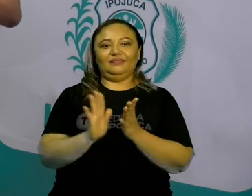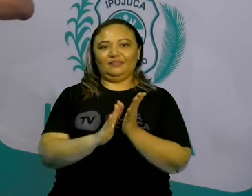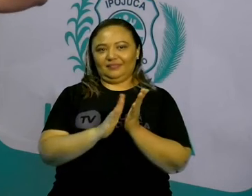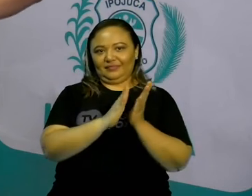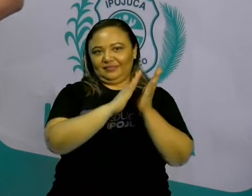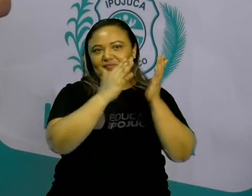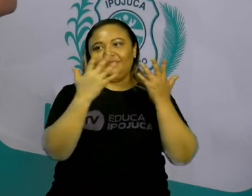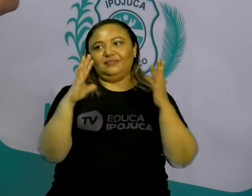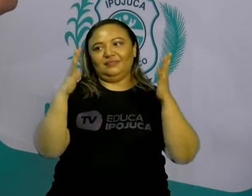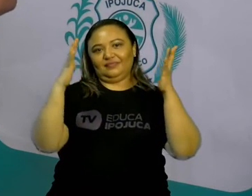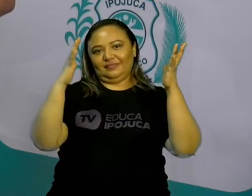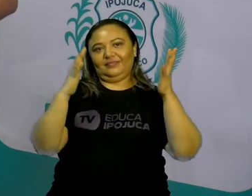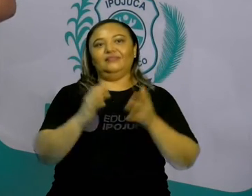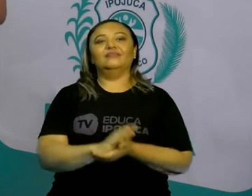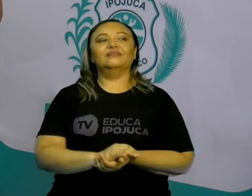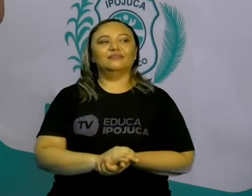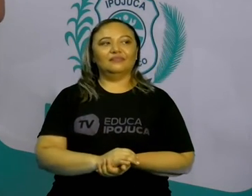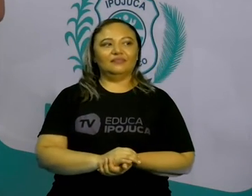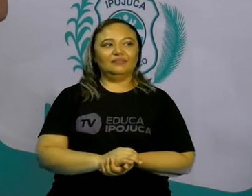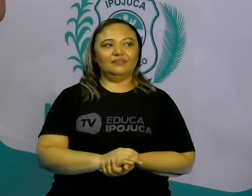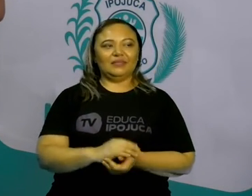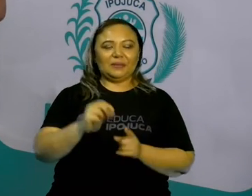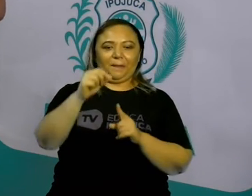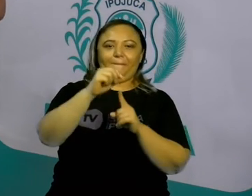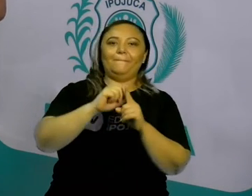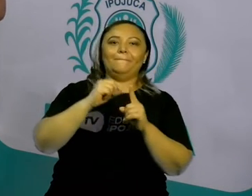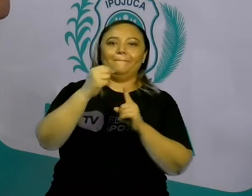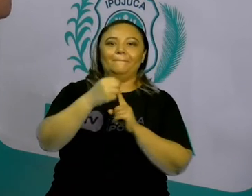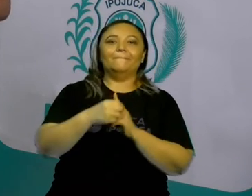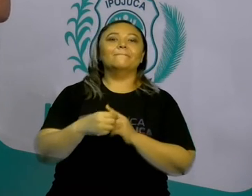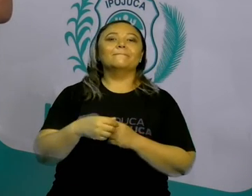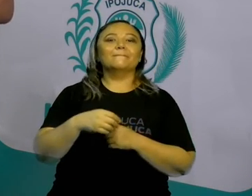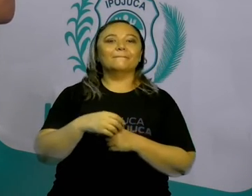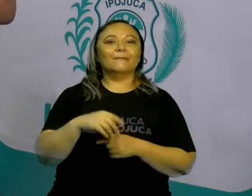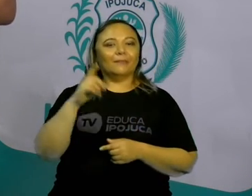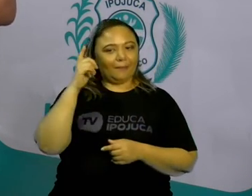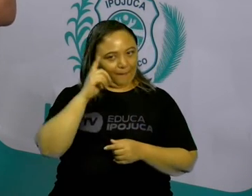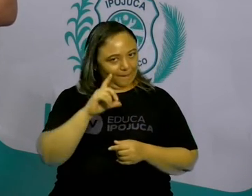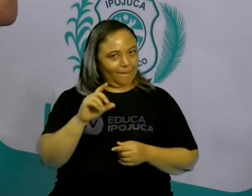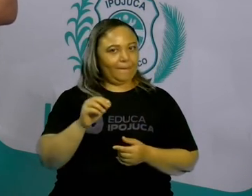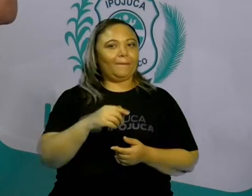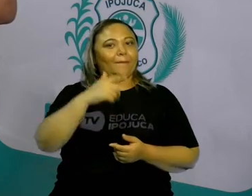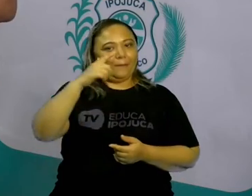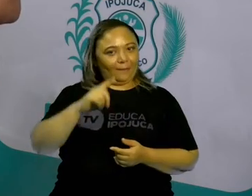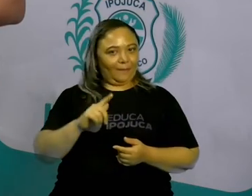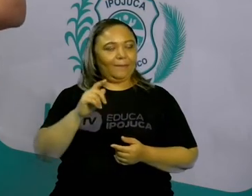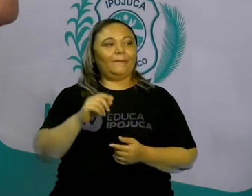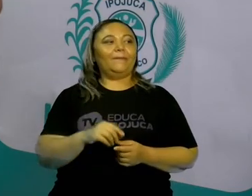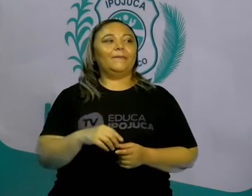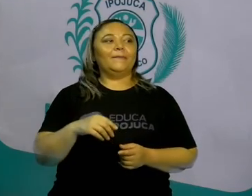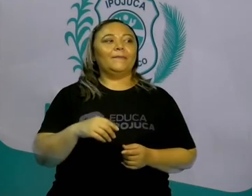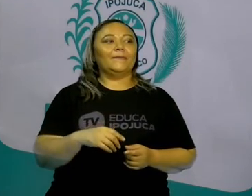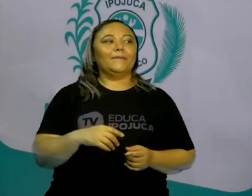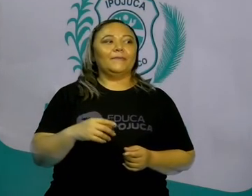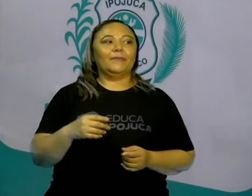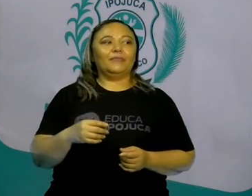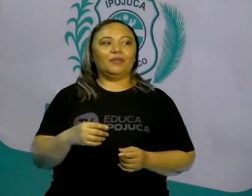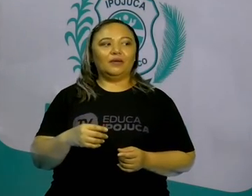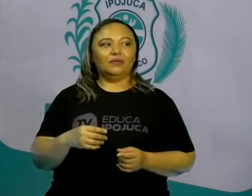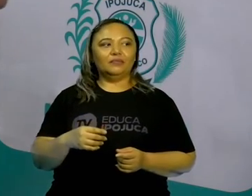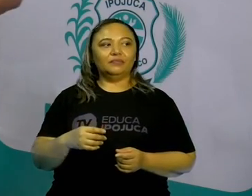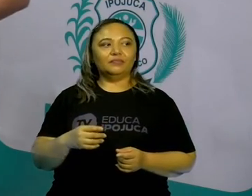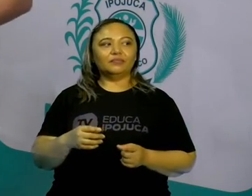mais uma banana Julieta ganha Será que o meu vai deixar ou não vai deixar o meu duas